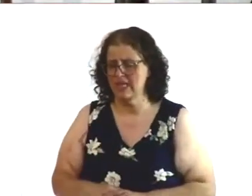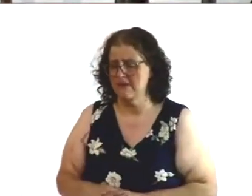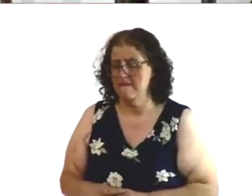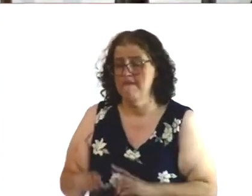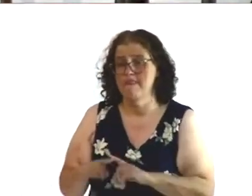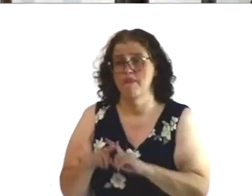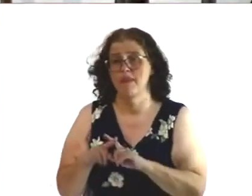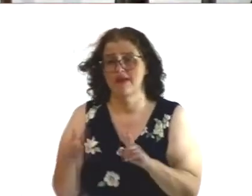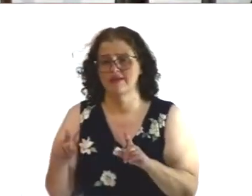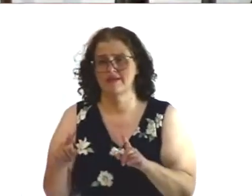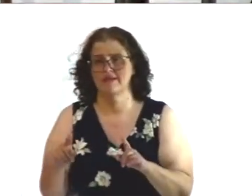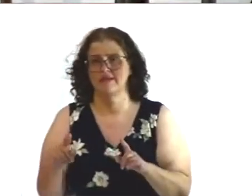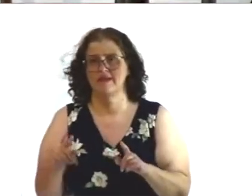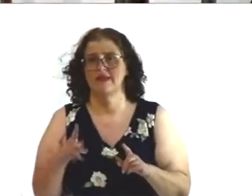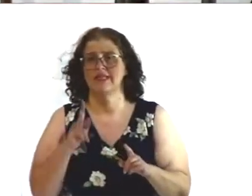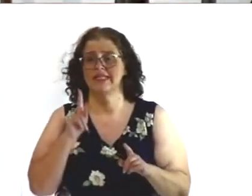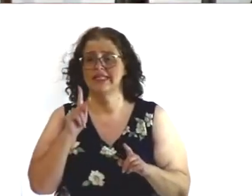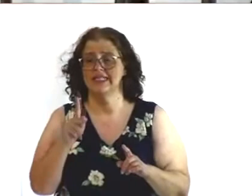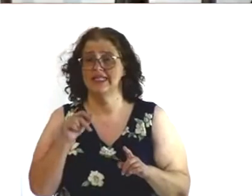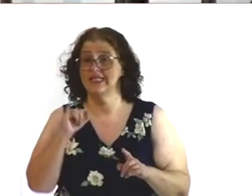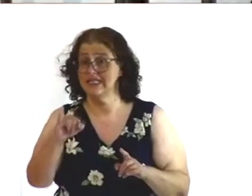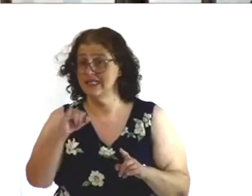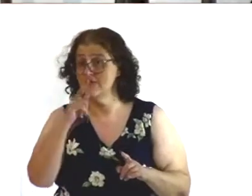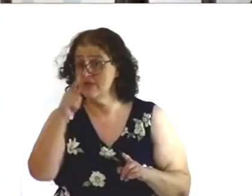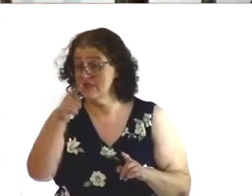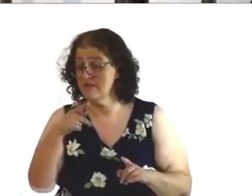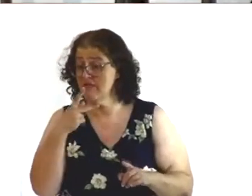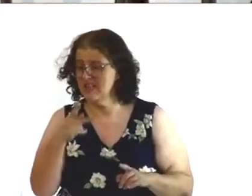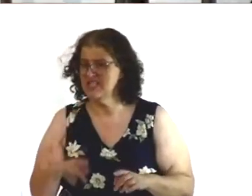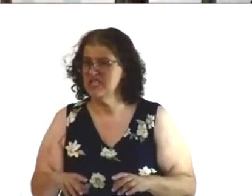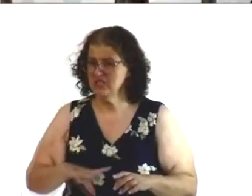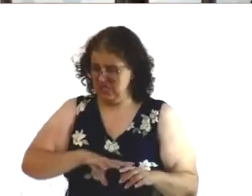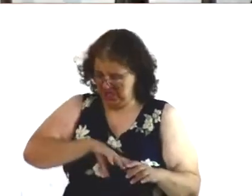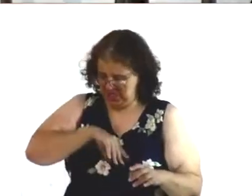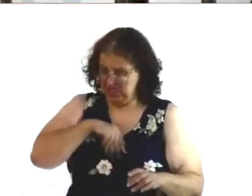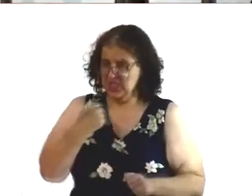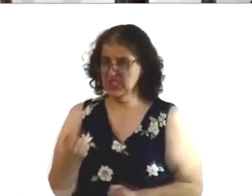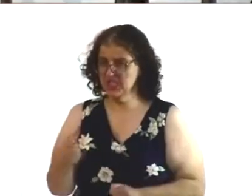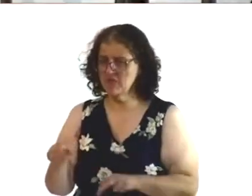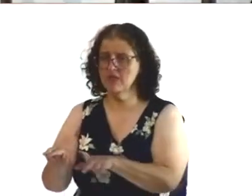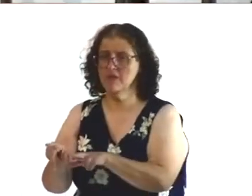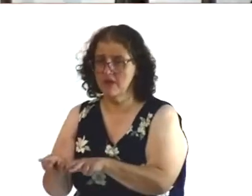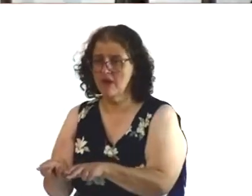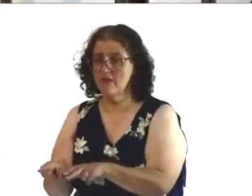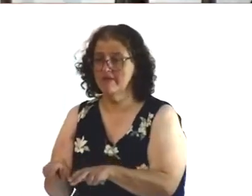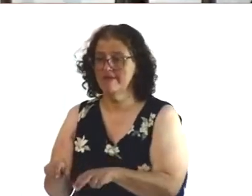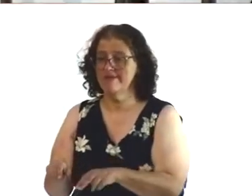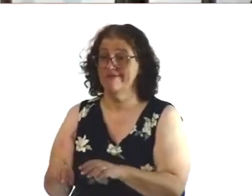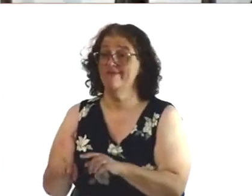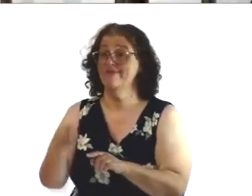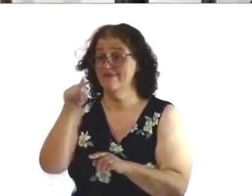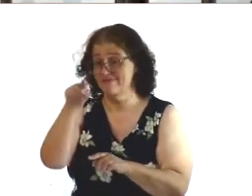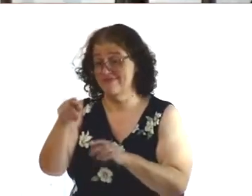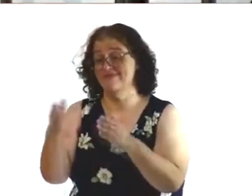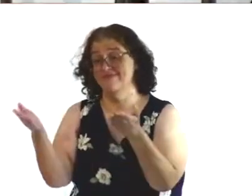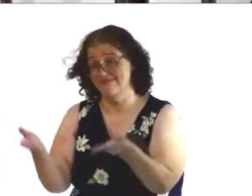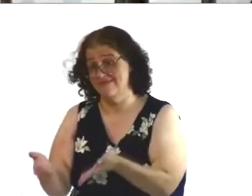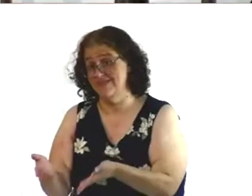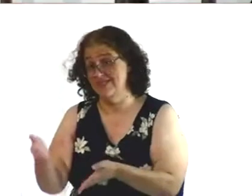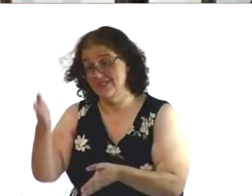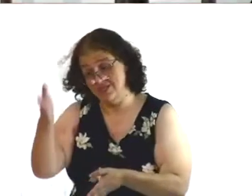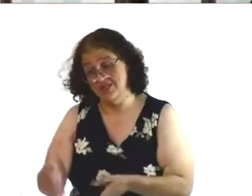confesso. Ah, não, Senhor, aí é demais, Senhor, porque o ódio faz parte, o ódio é da vida,